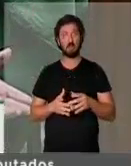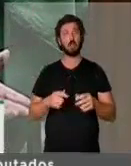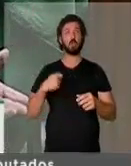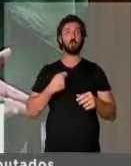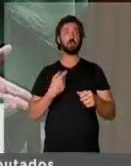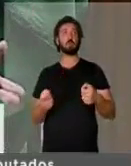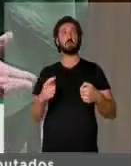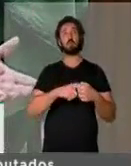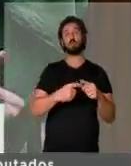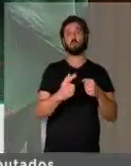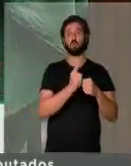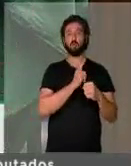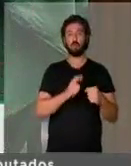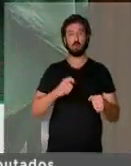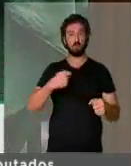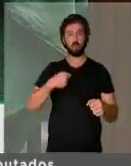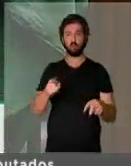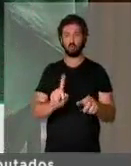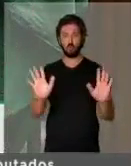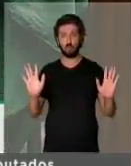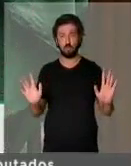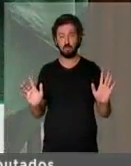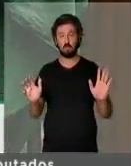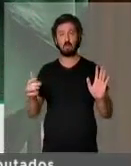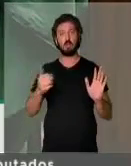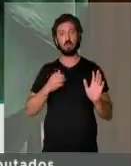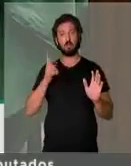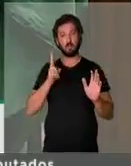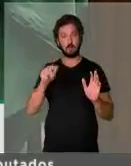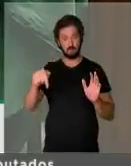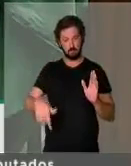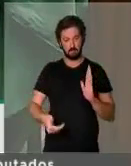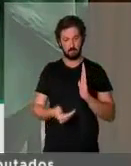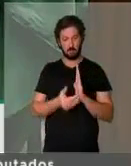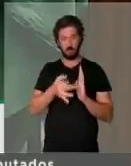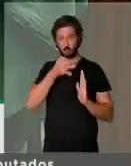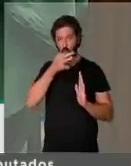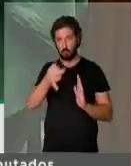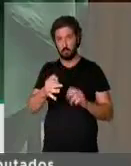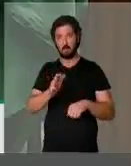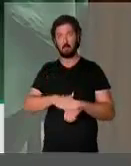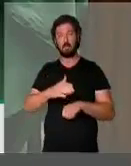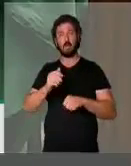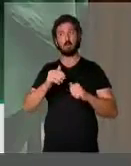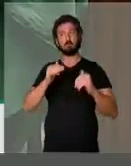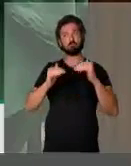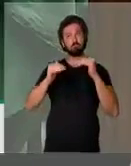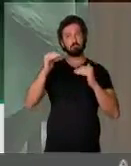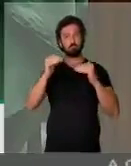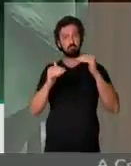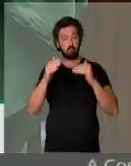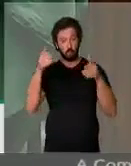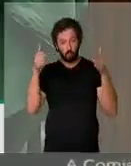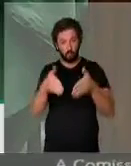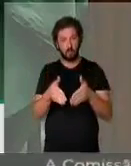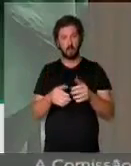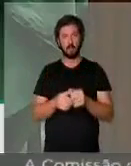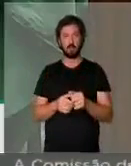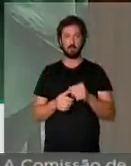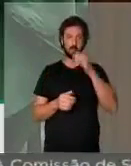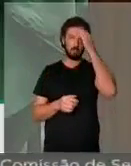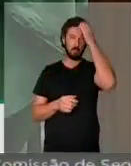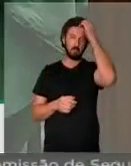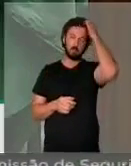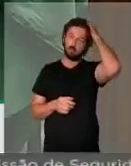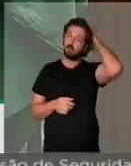base desse governo, porque também não sou. Procuro sempre dentro dessa casa ter um posicionamento muito moderado, muito centrado e inteligente